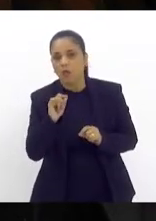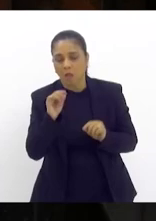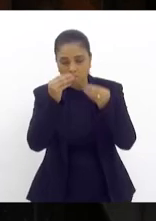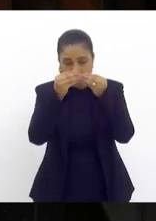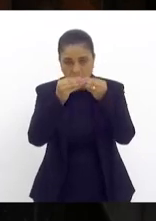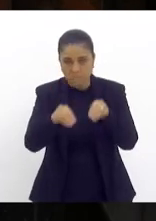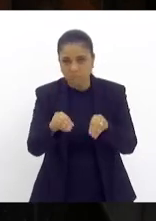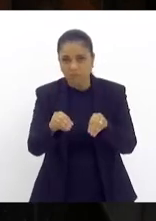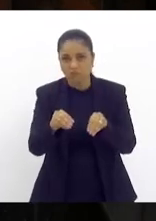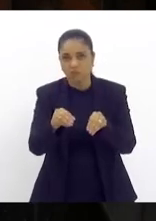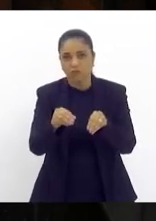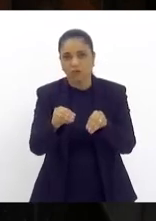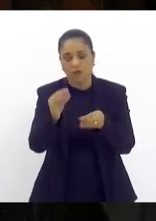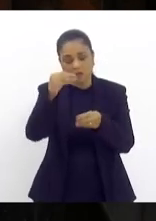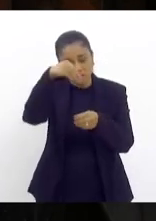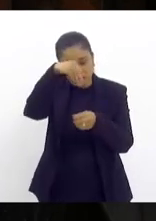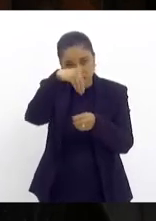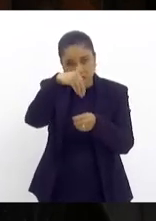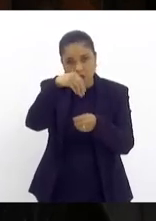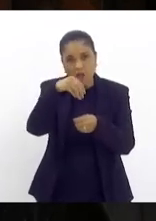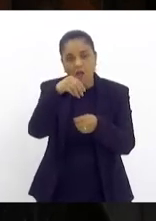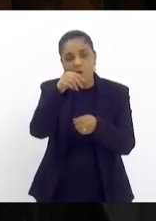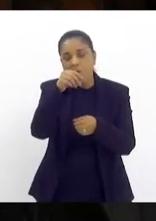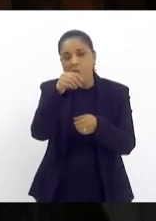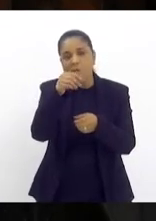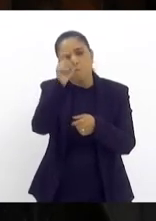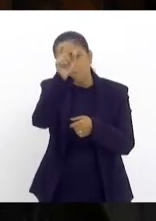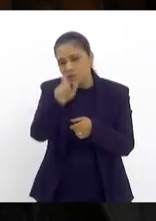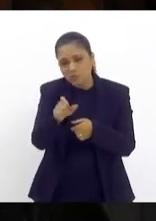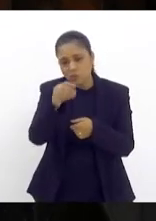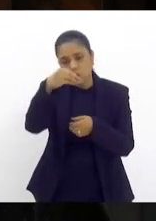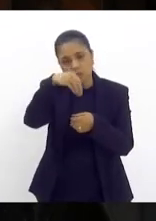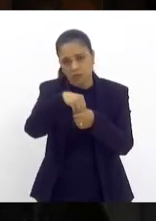prejudicar alguém que estava naquele sistema de transporte.